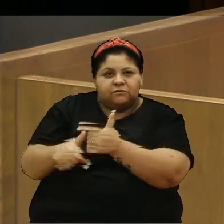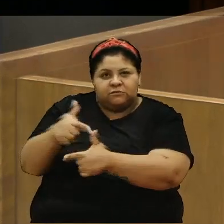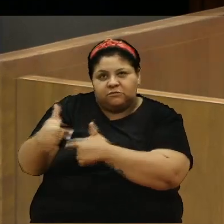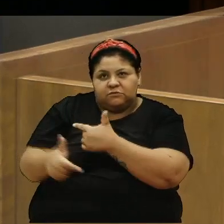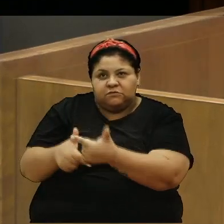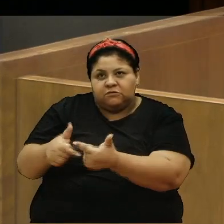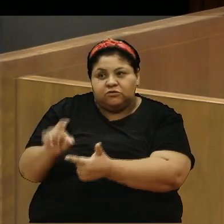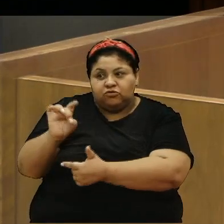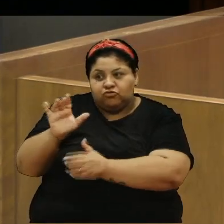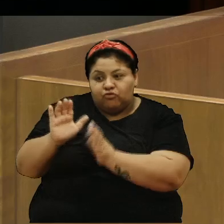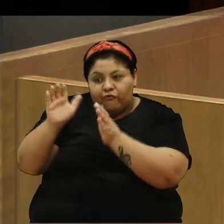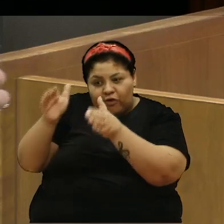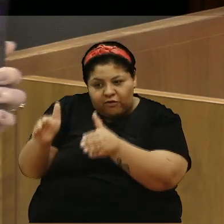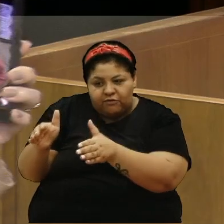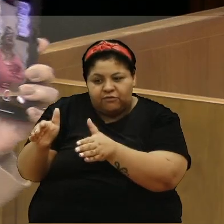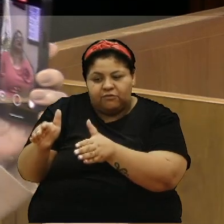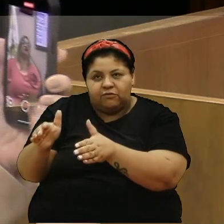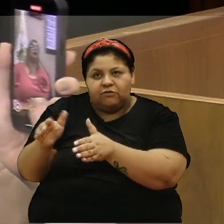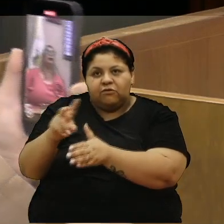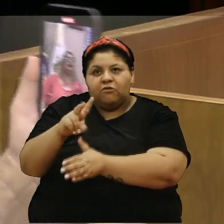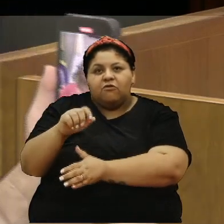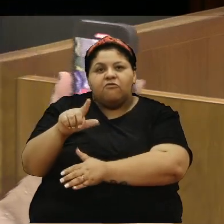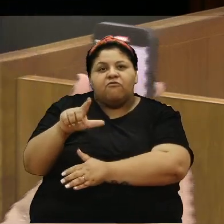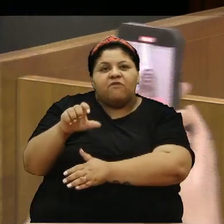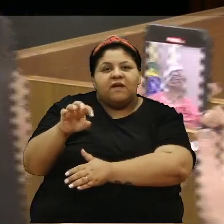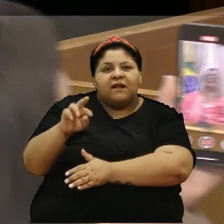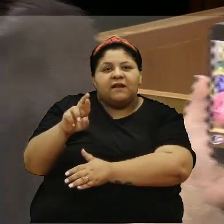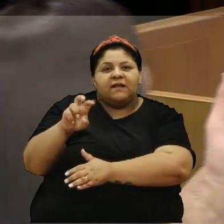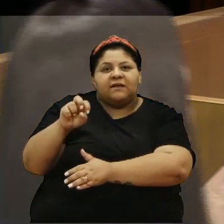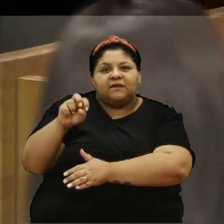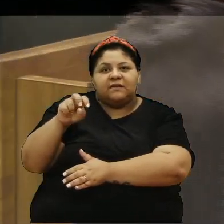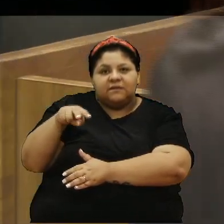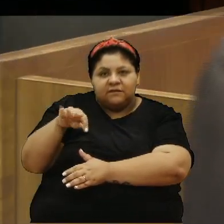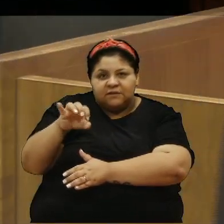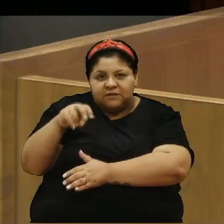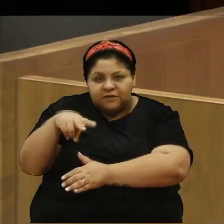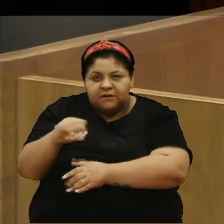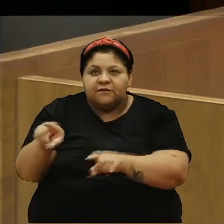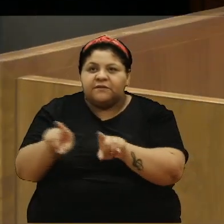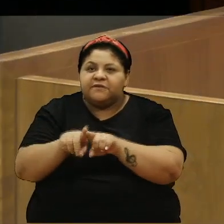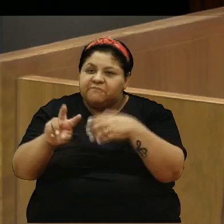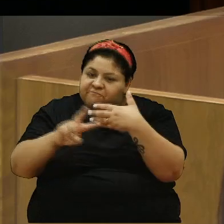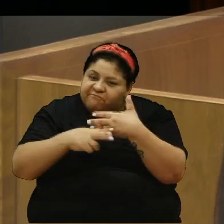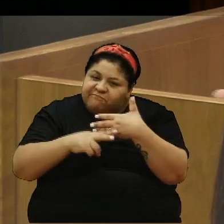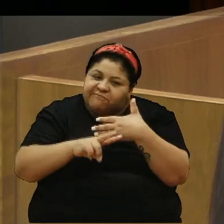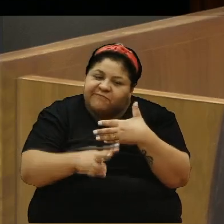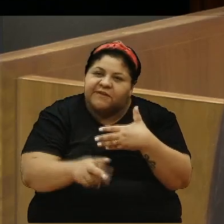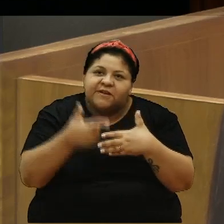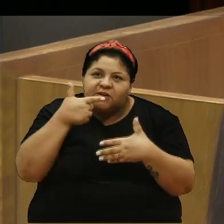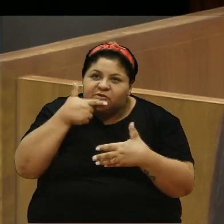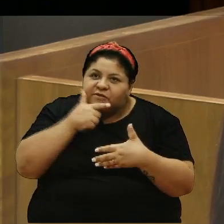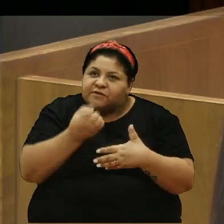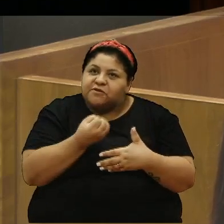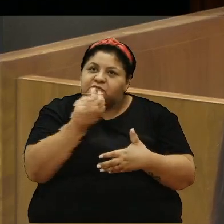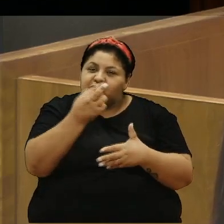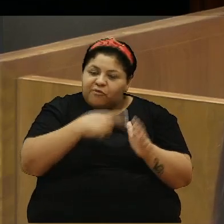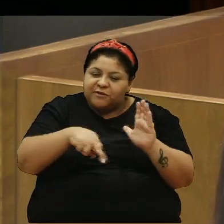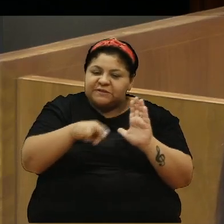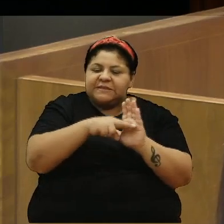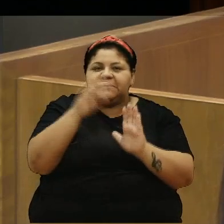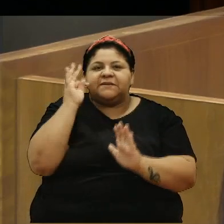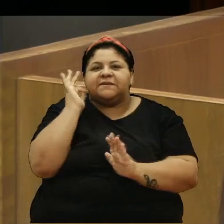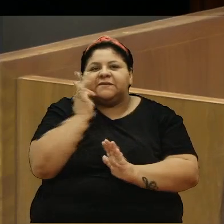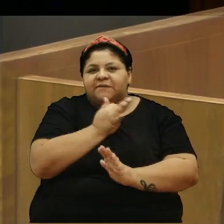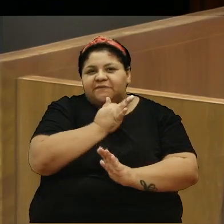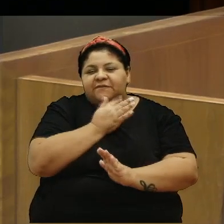só em cima da questão do Vale Trentino e, consequentemente, a gente está colhendo bons frutos em Forqueta. Então, que